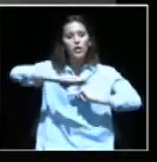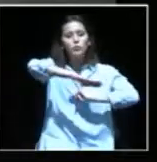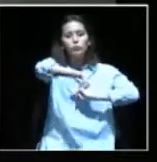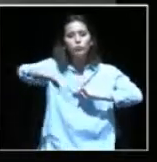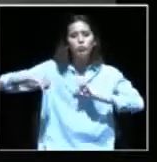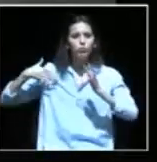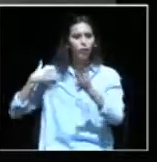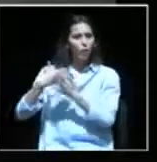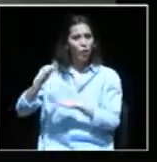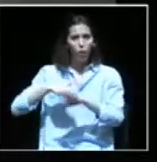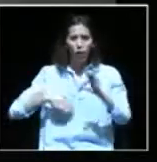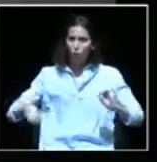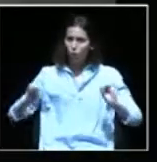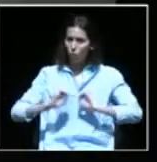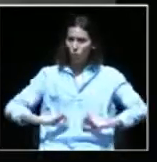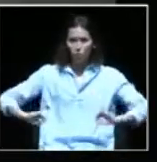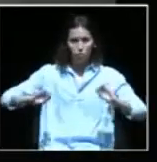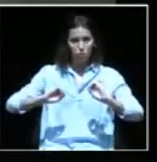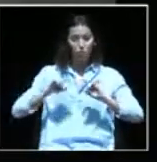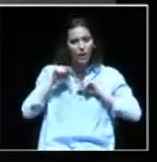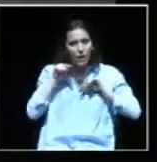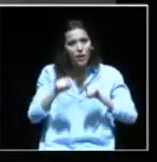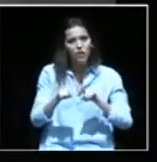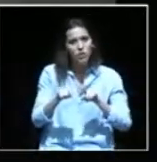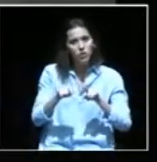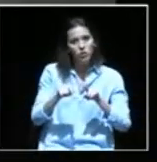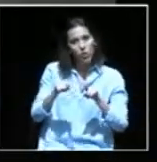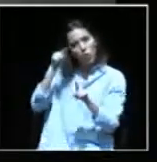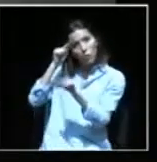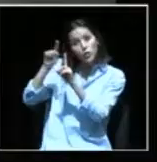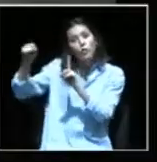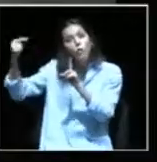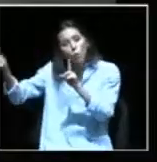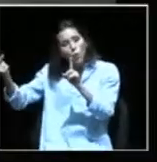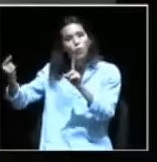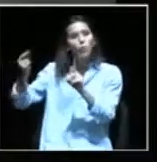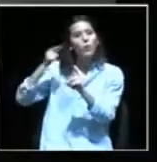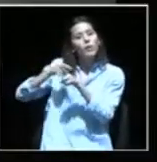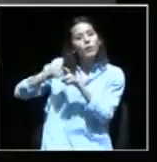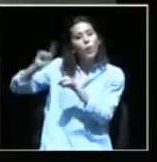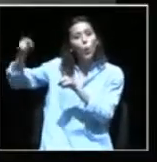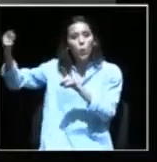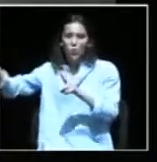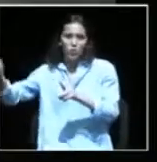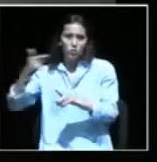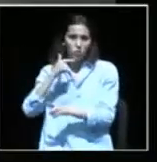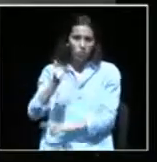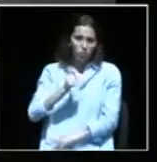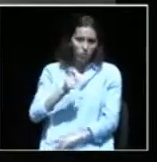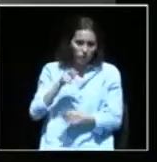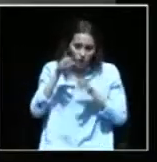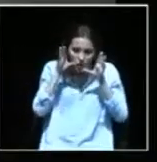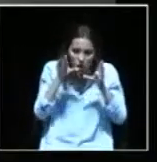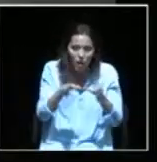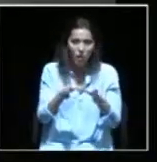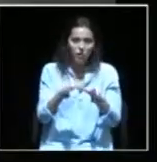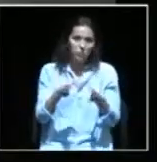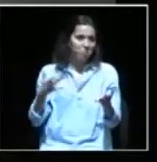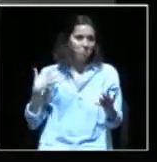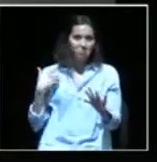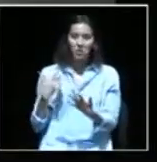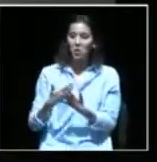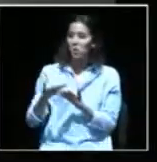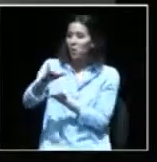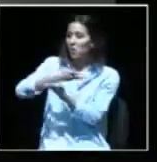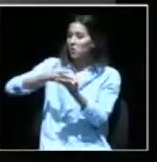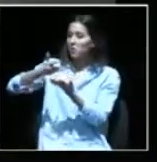estes, e não outros objetivos ou interesses, que devem estar na base de uma efetiva descentralização. Mas nada disso foi tido em conta neste processo